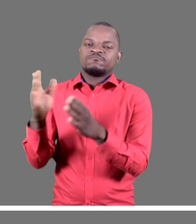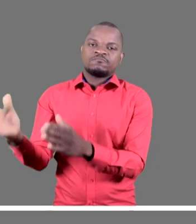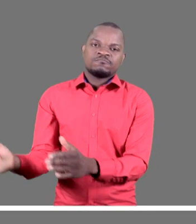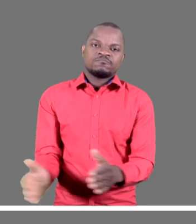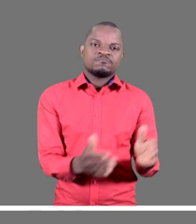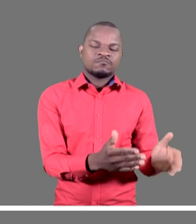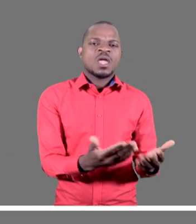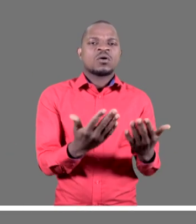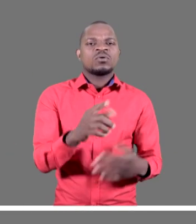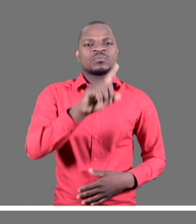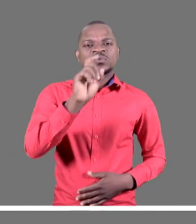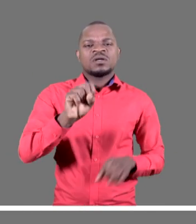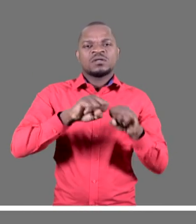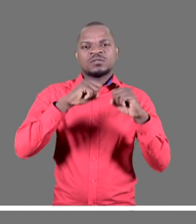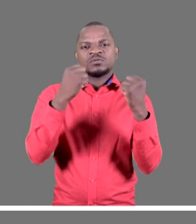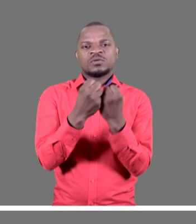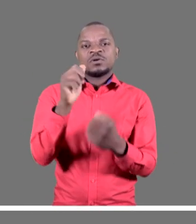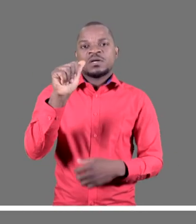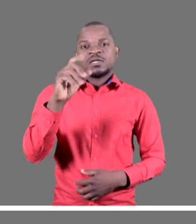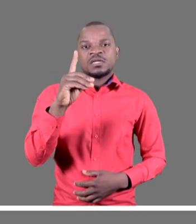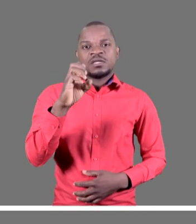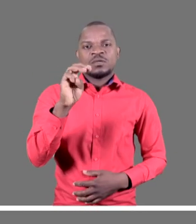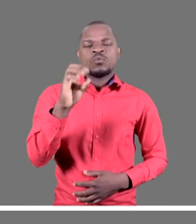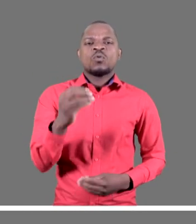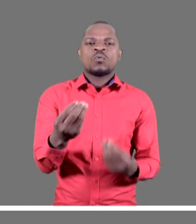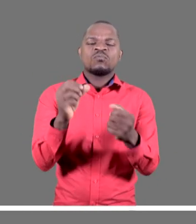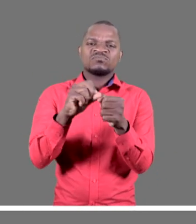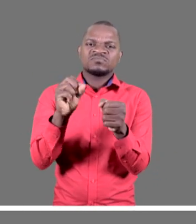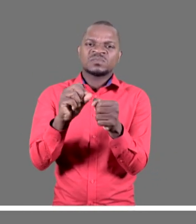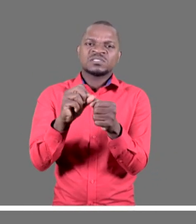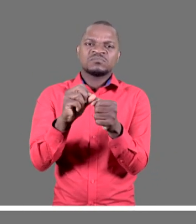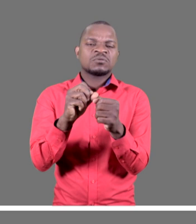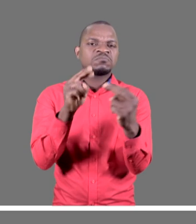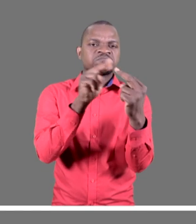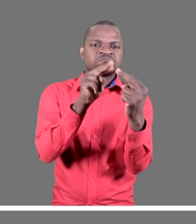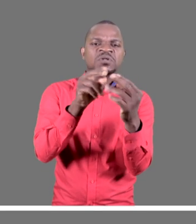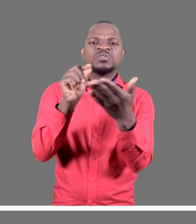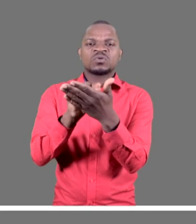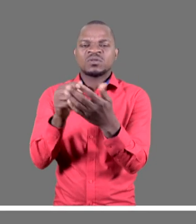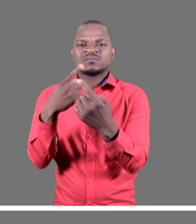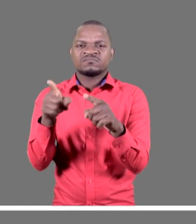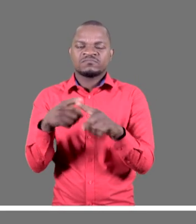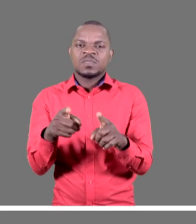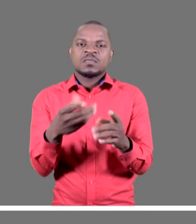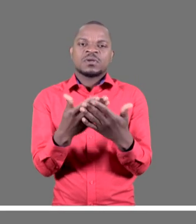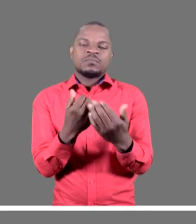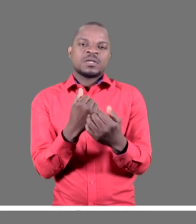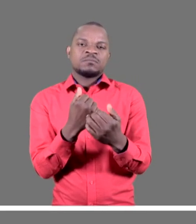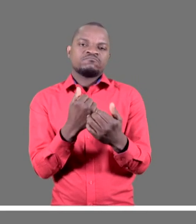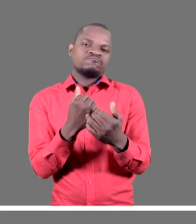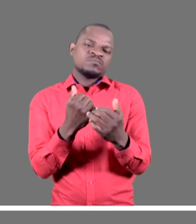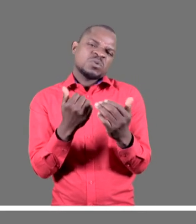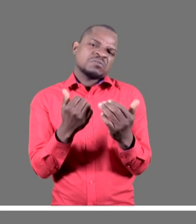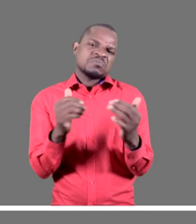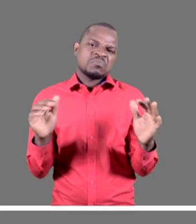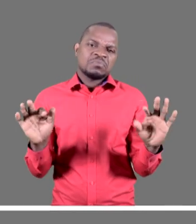colaborar com as escolas ou com as direções provinciais para reduzir o risco da infecção da Covid-19, uma vez que as pessoas